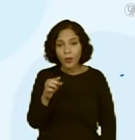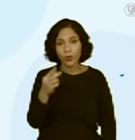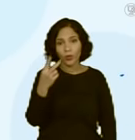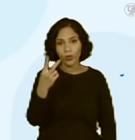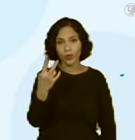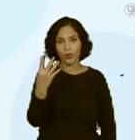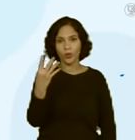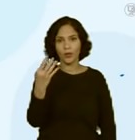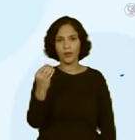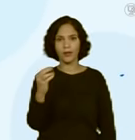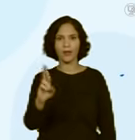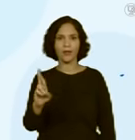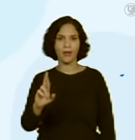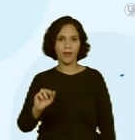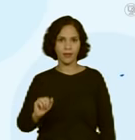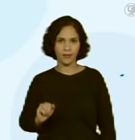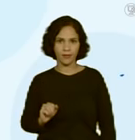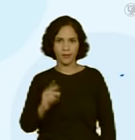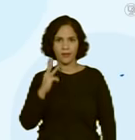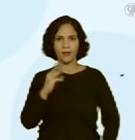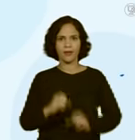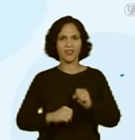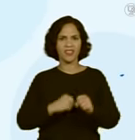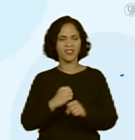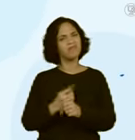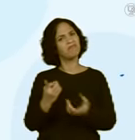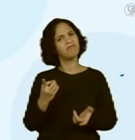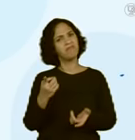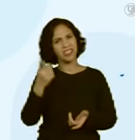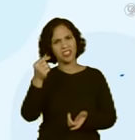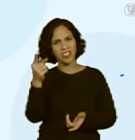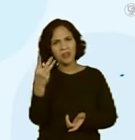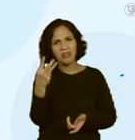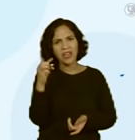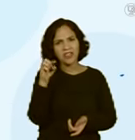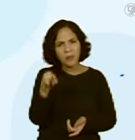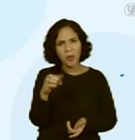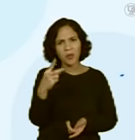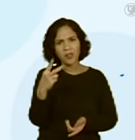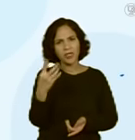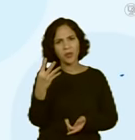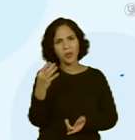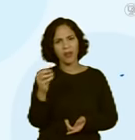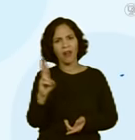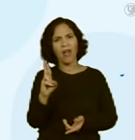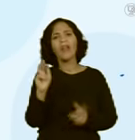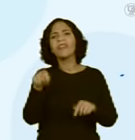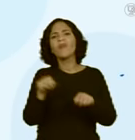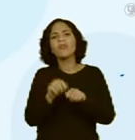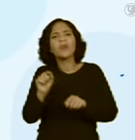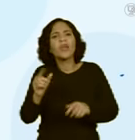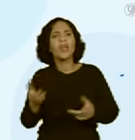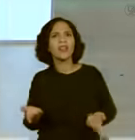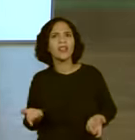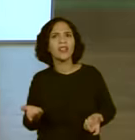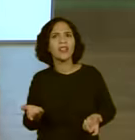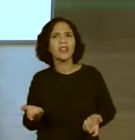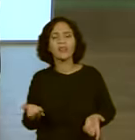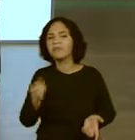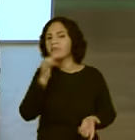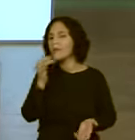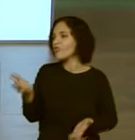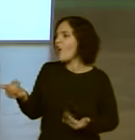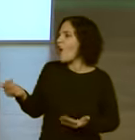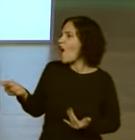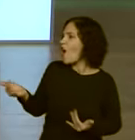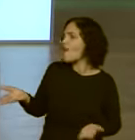3.240 em 3 anos, tá? O que dá para fazer com R$ 3.240, professor?